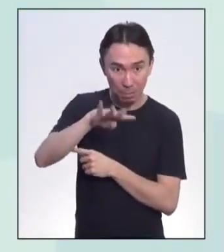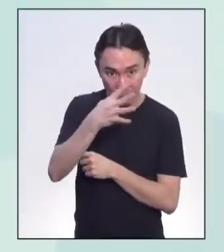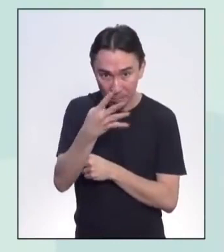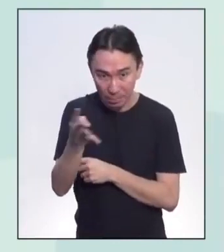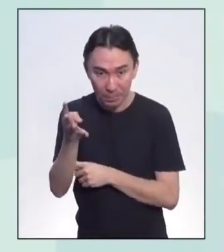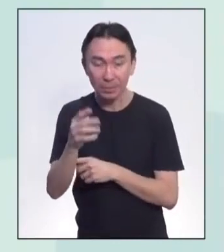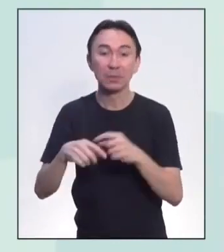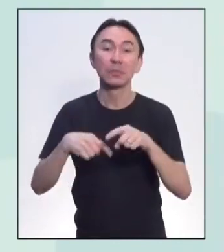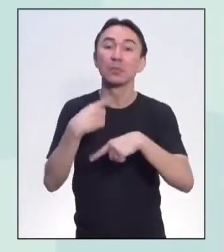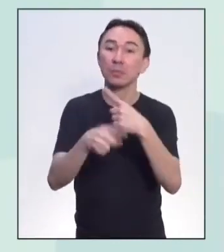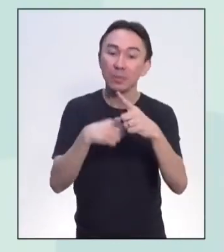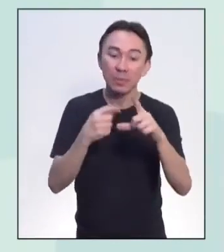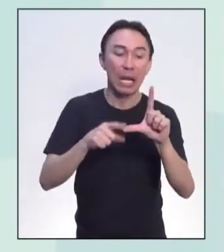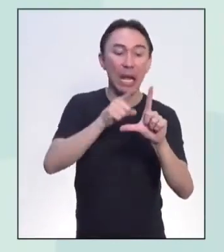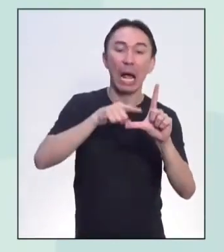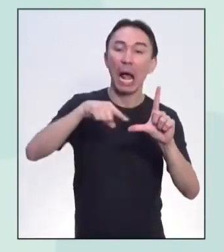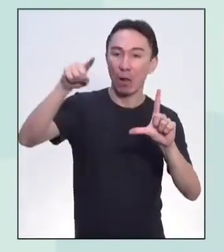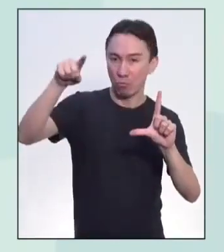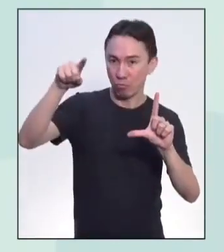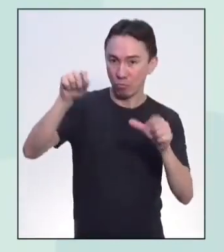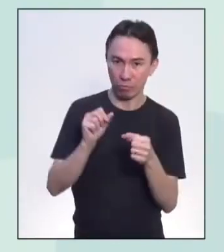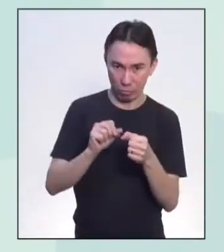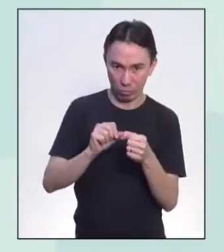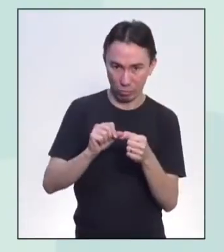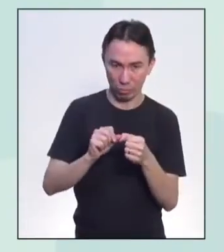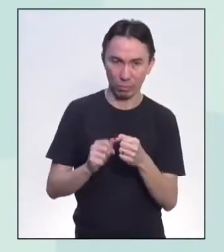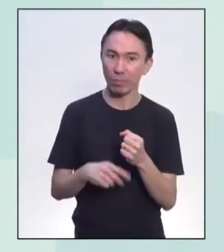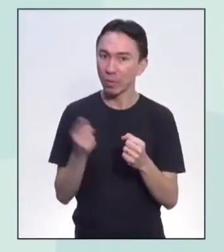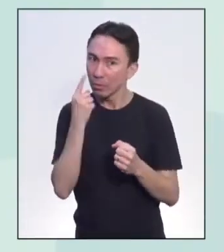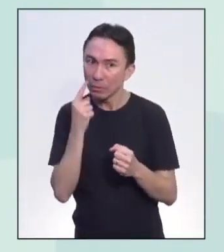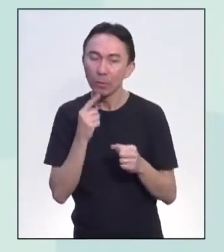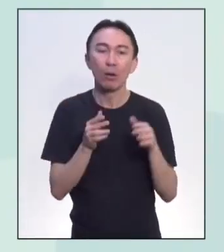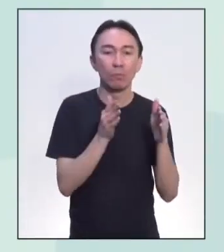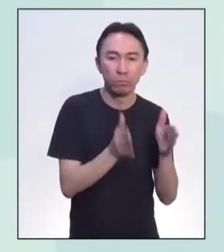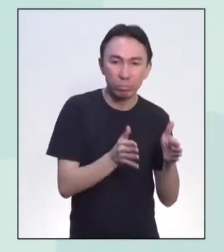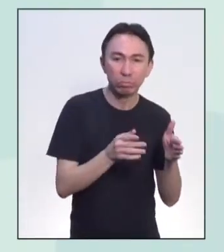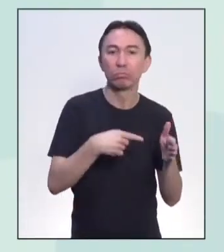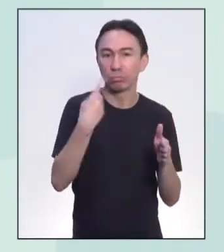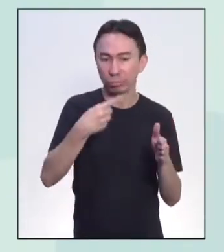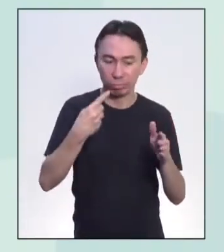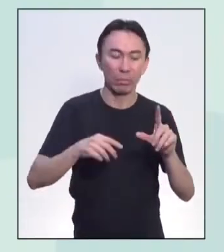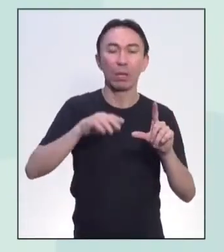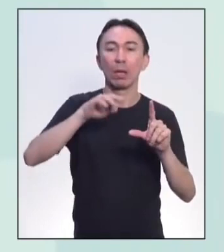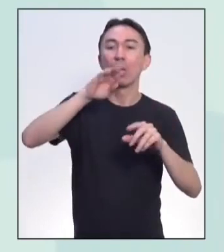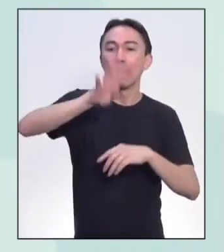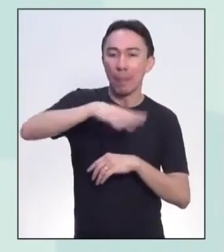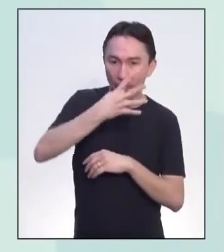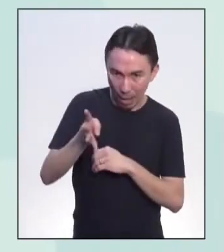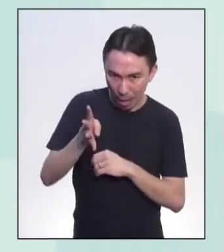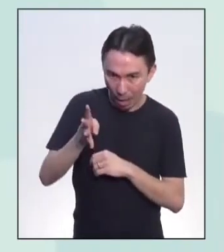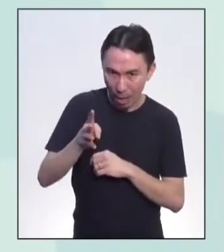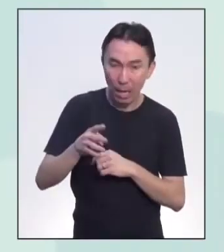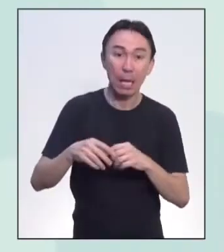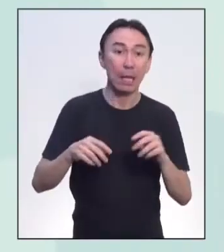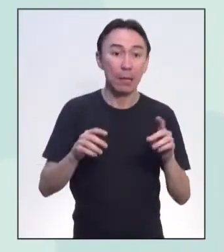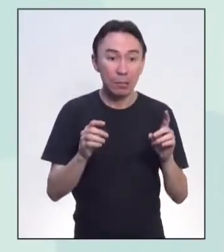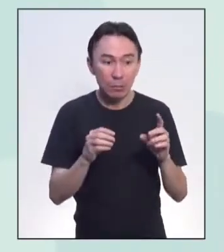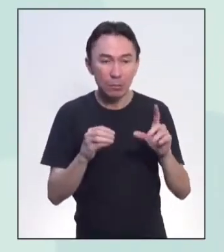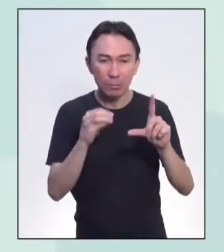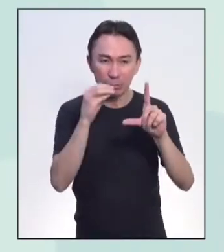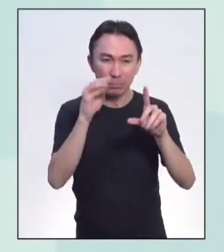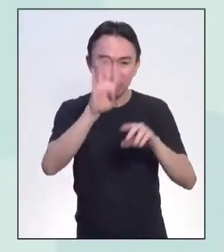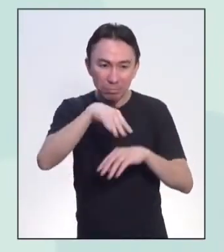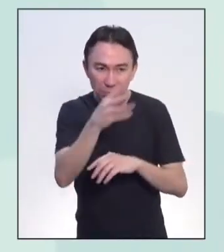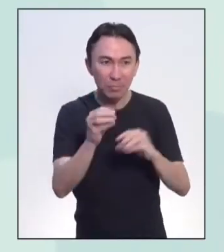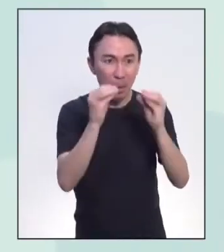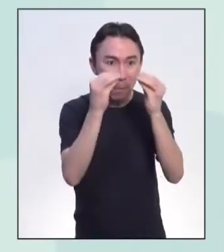depois construir um gráfico. Então, nós vamos fazer por partes. Primeiro, nós vamos fazer essa tabela. Depois que a gente preencher essa tabela,